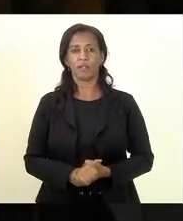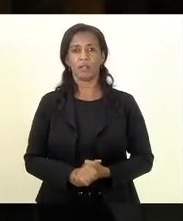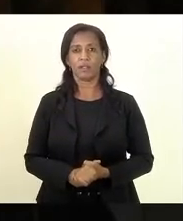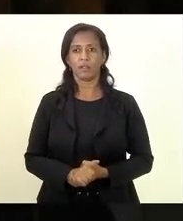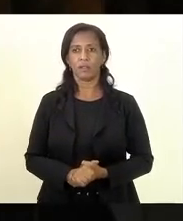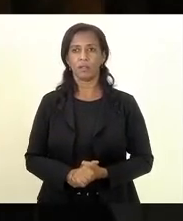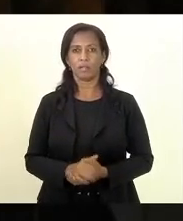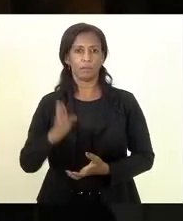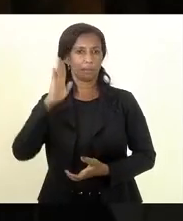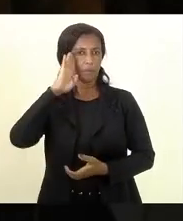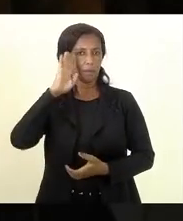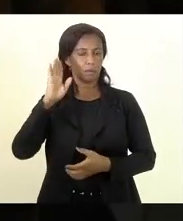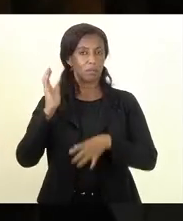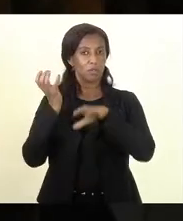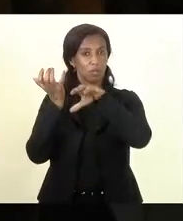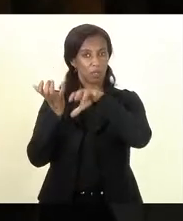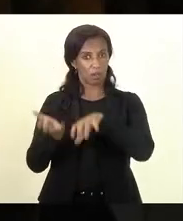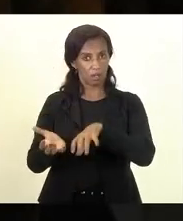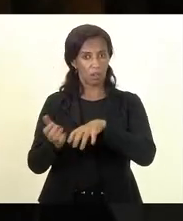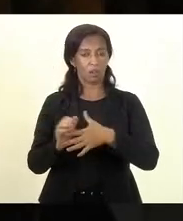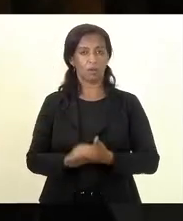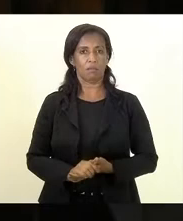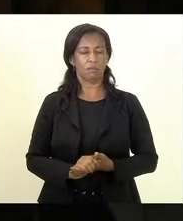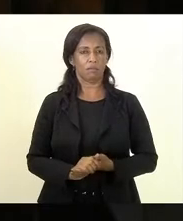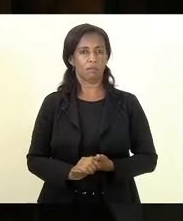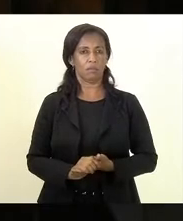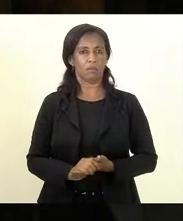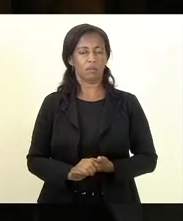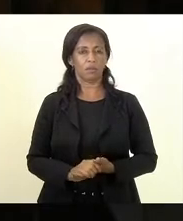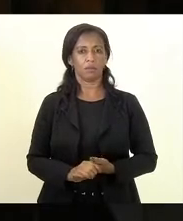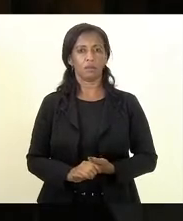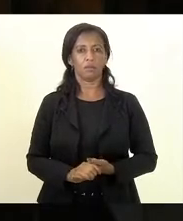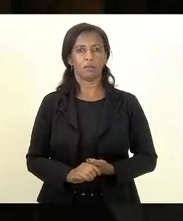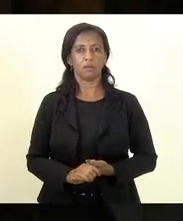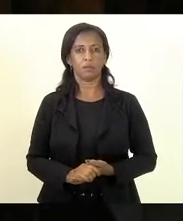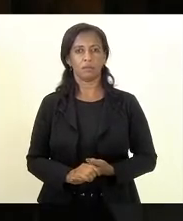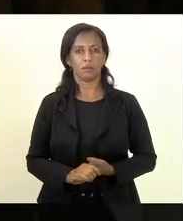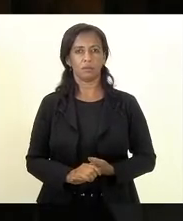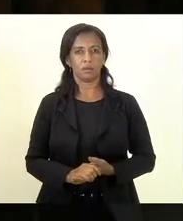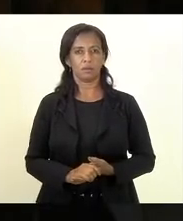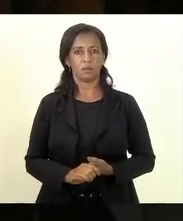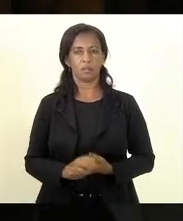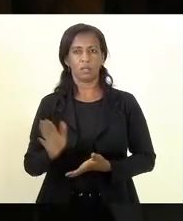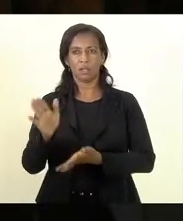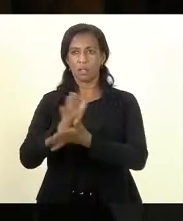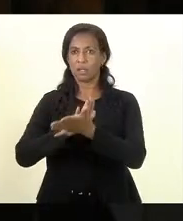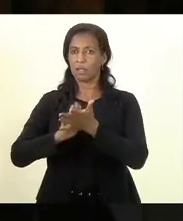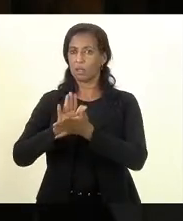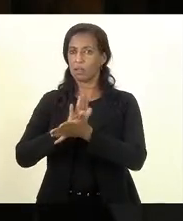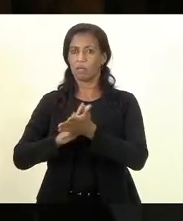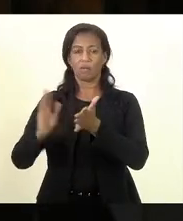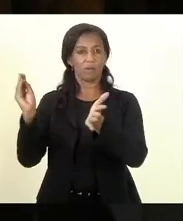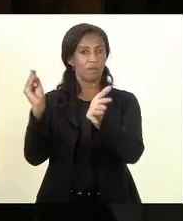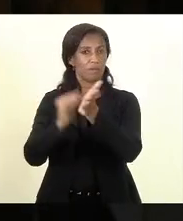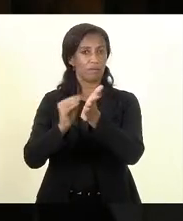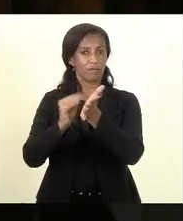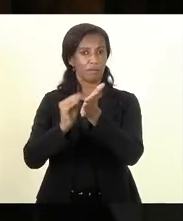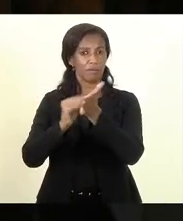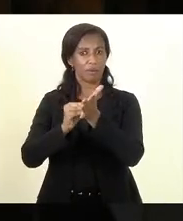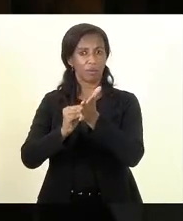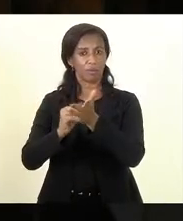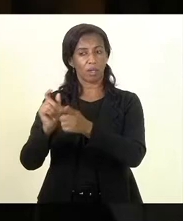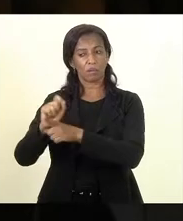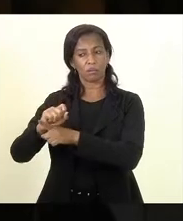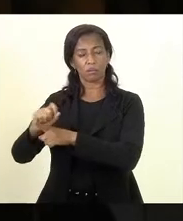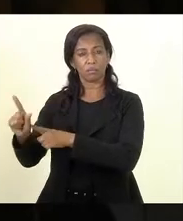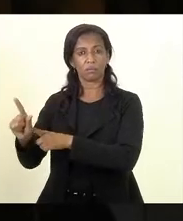Federal, dominada pelo Centrão, não vai pautar o impeachment do presidente. Não